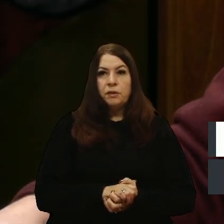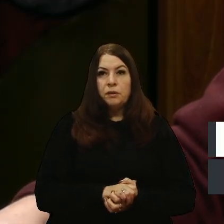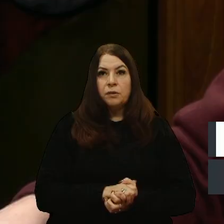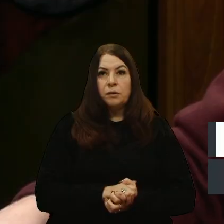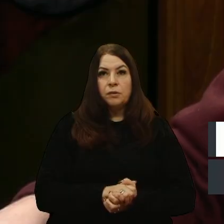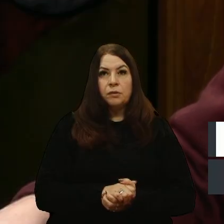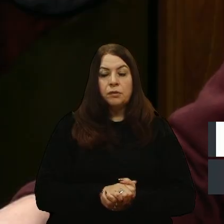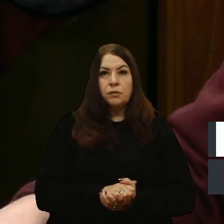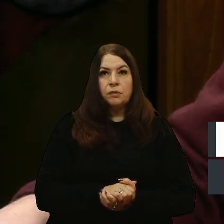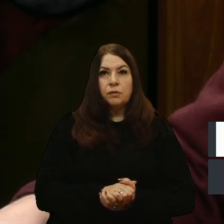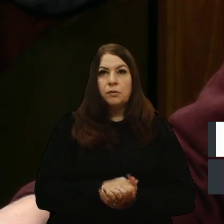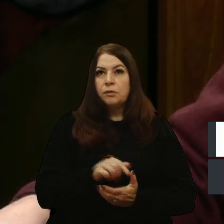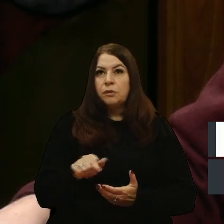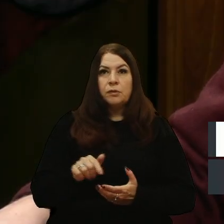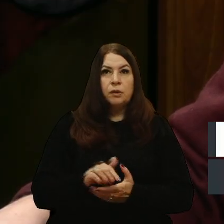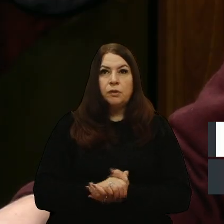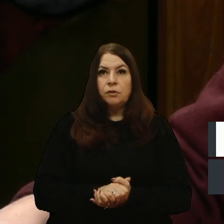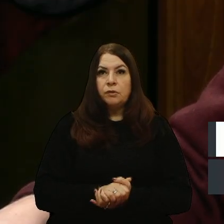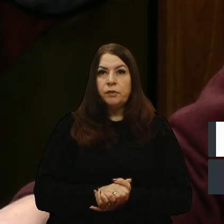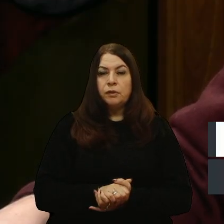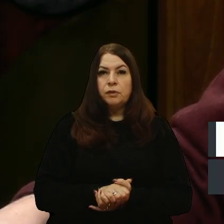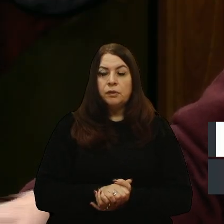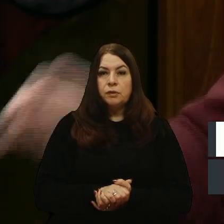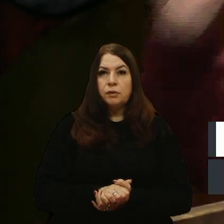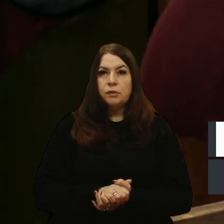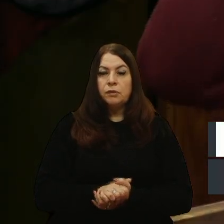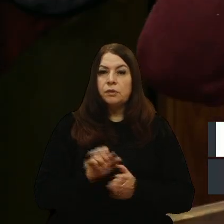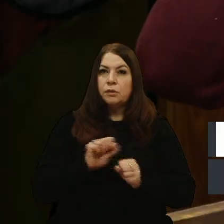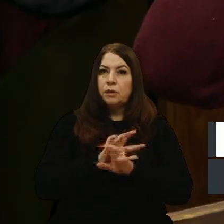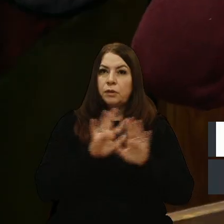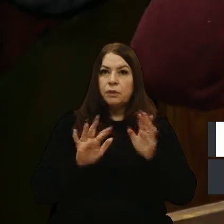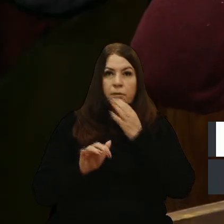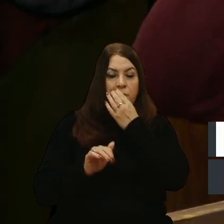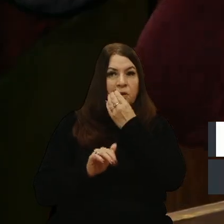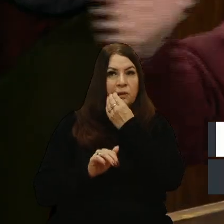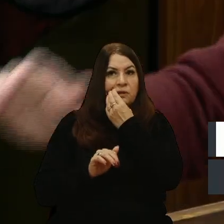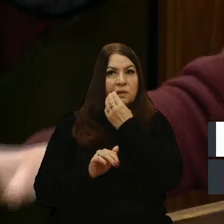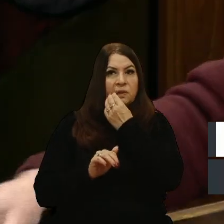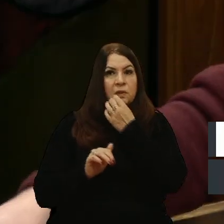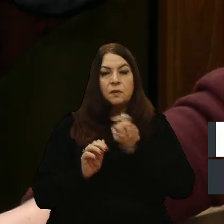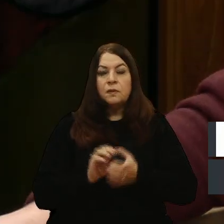neste parlamento, como transparência,